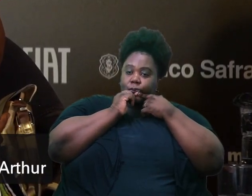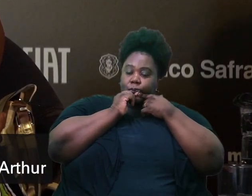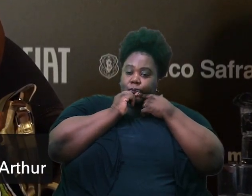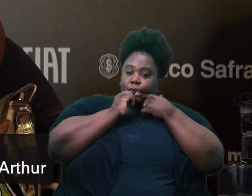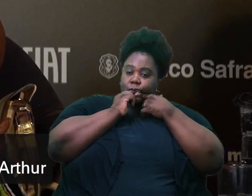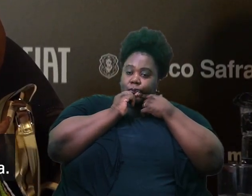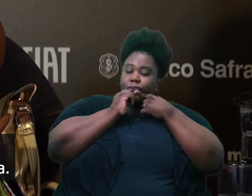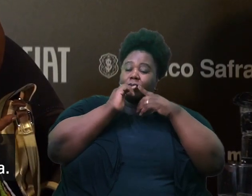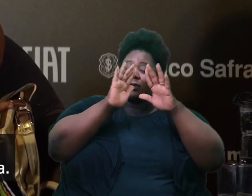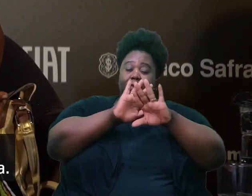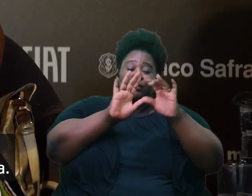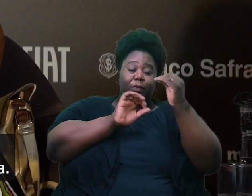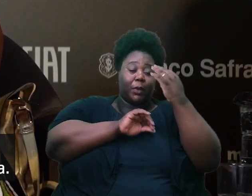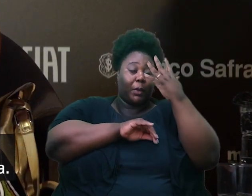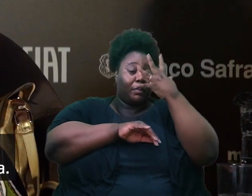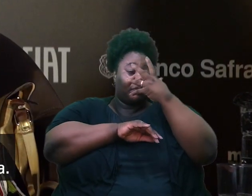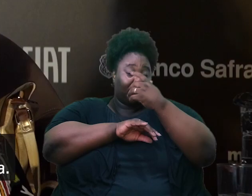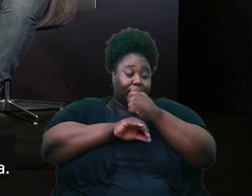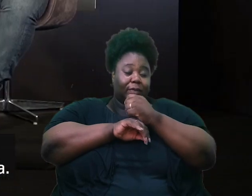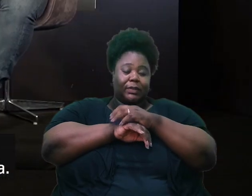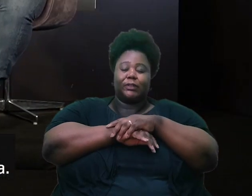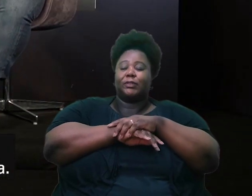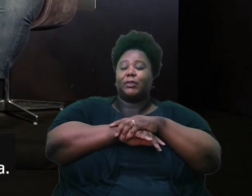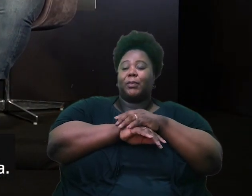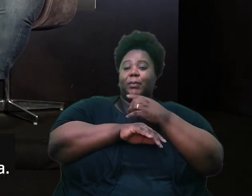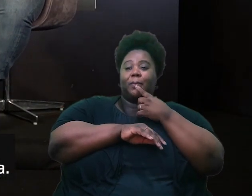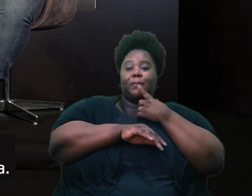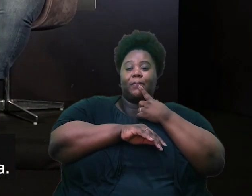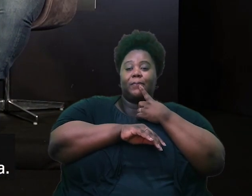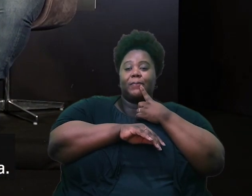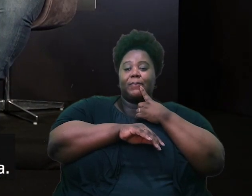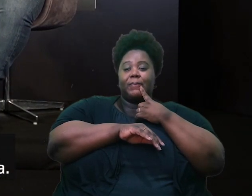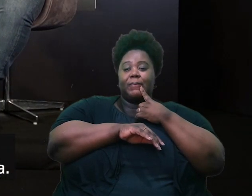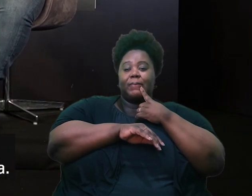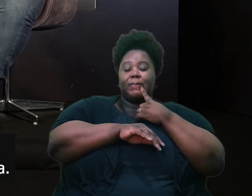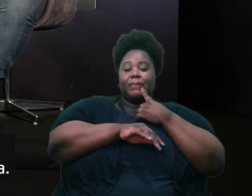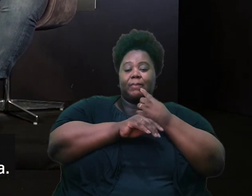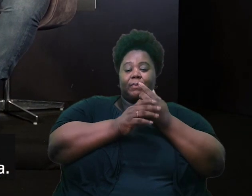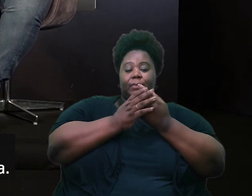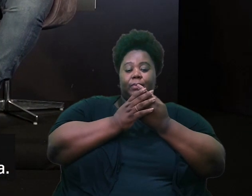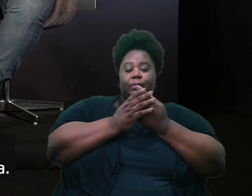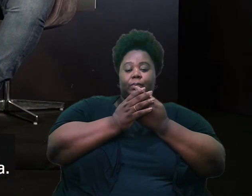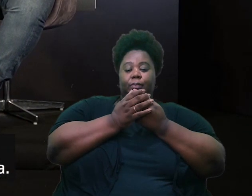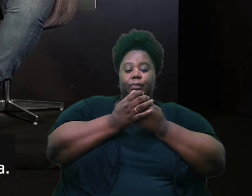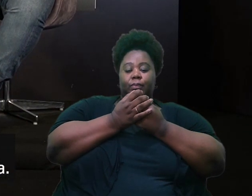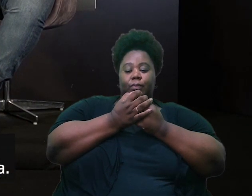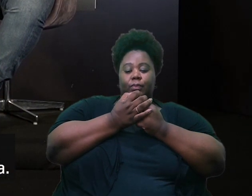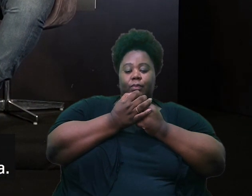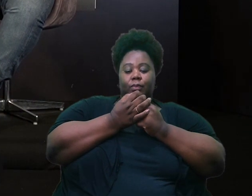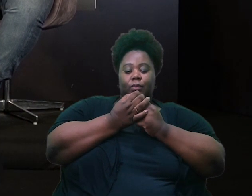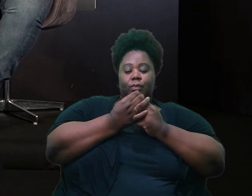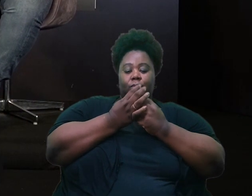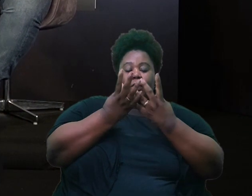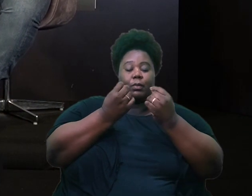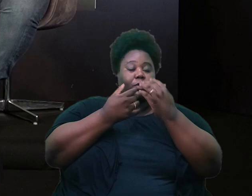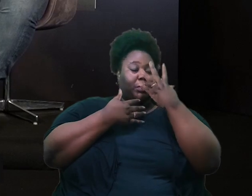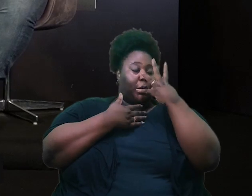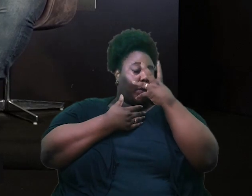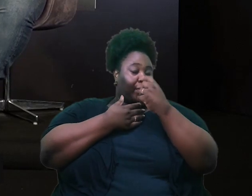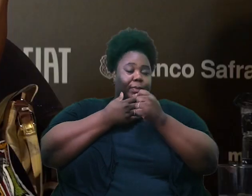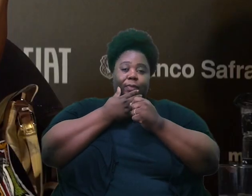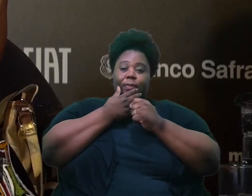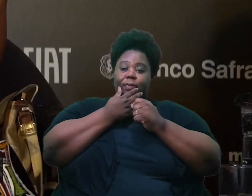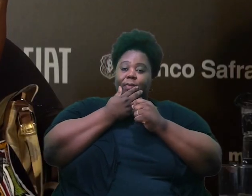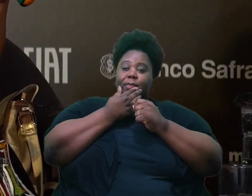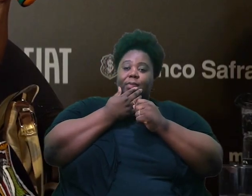O filme do Arthur Omar, com a coroação da Dona Alzira como rainha, é muito bonito. Então, eu